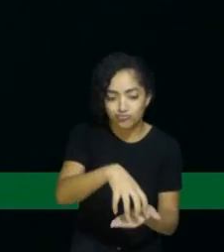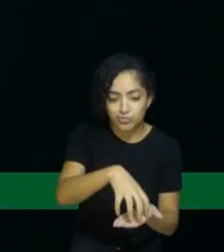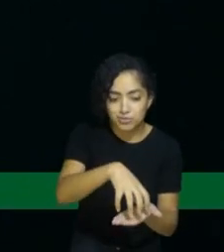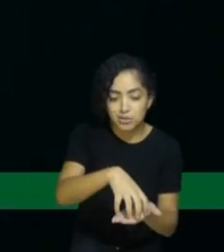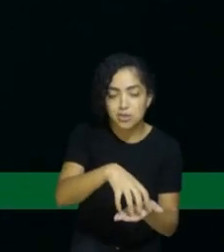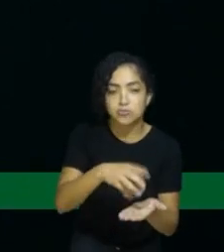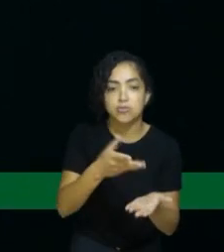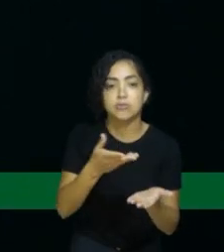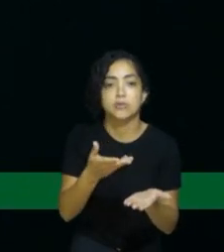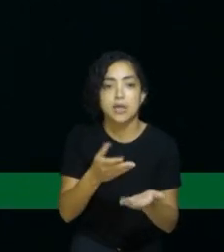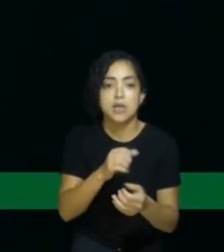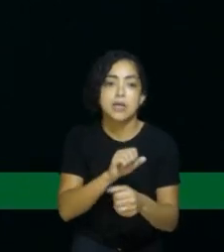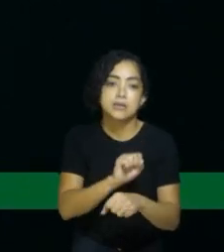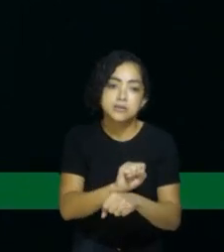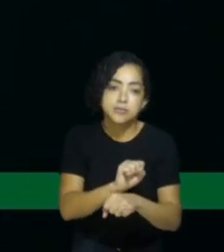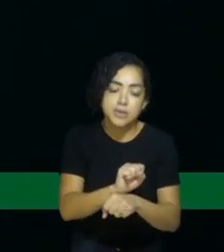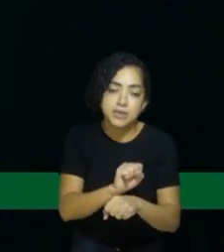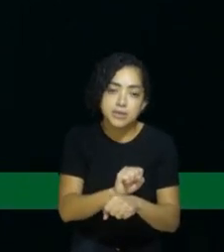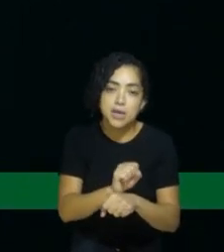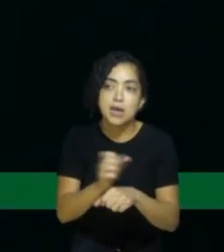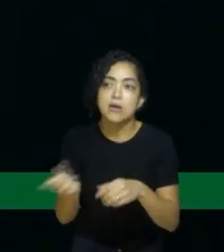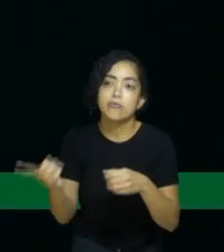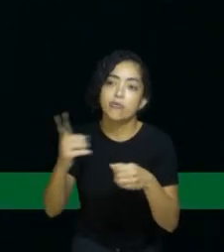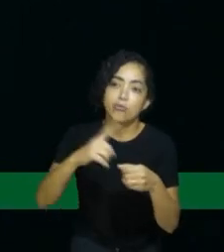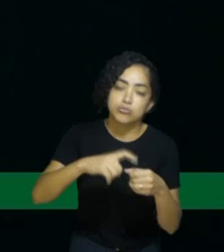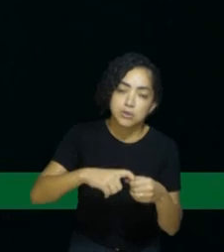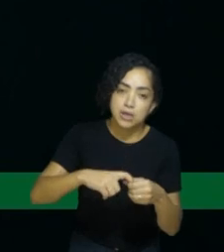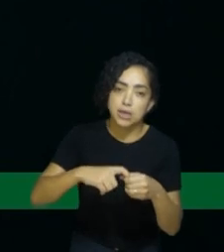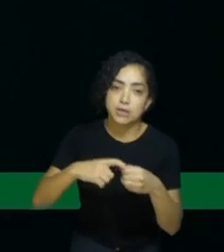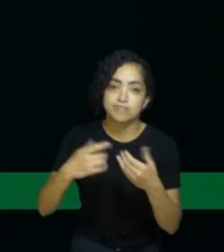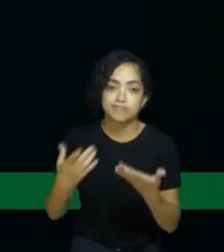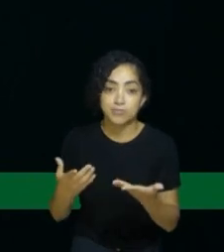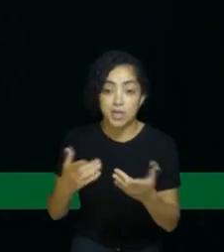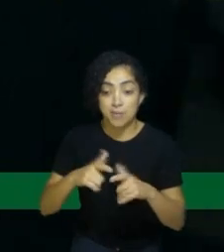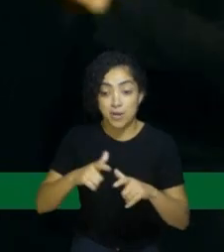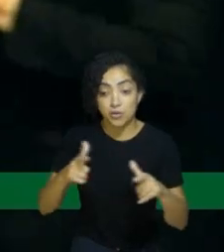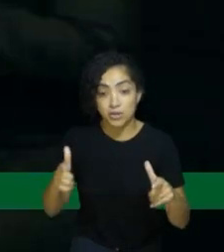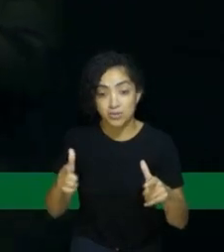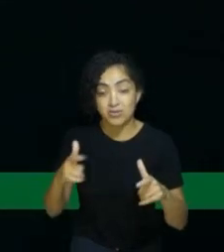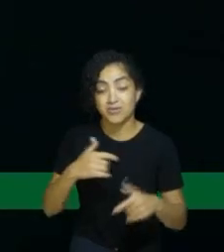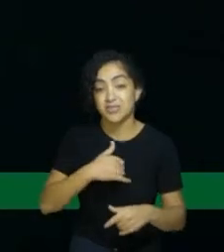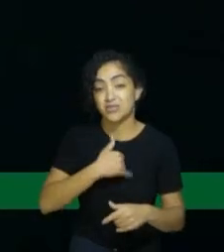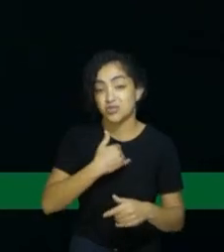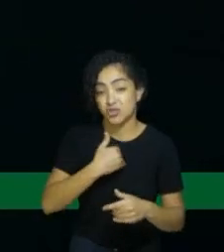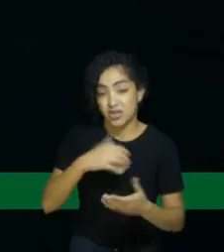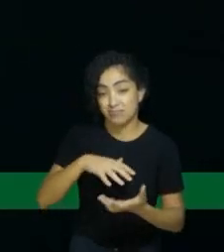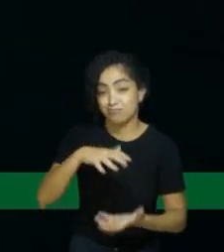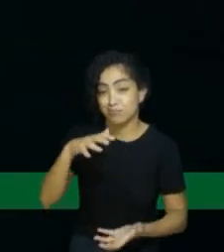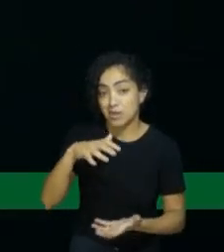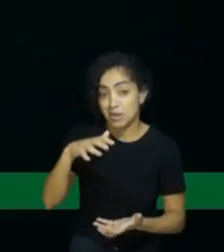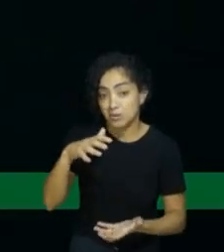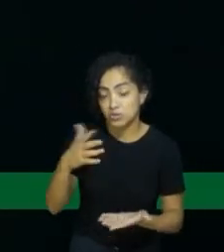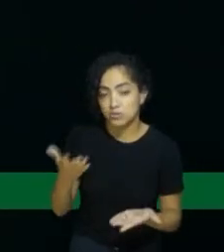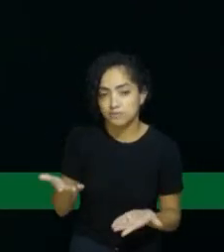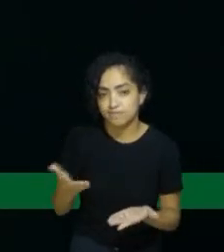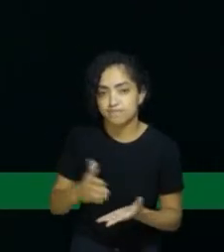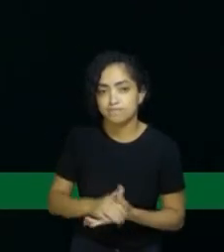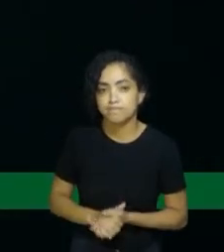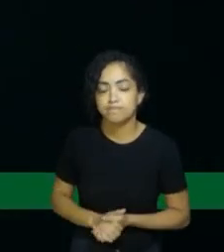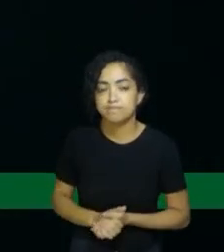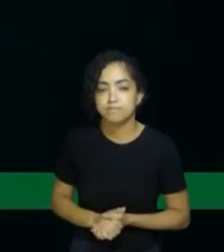acompanhá-los trazer de volta são pessoas grande maioria das vezes de idade eu fic